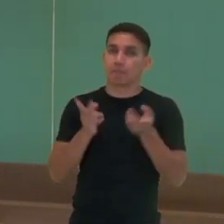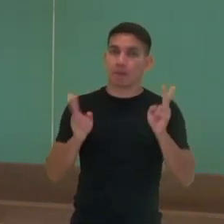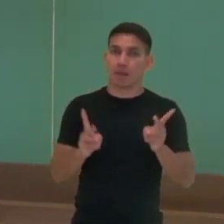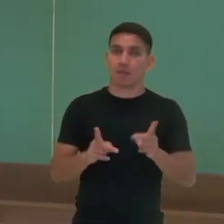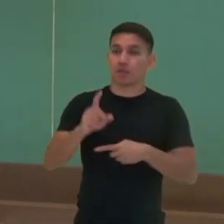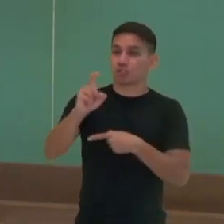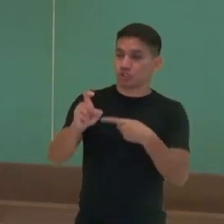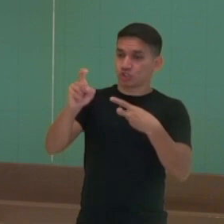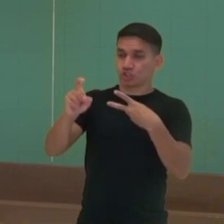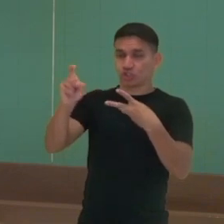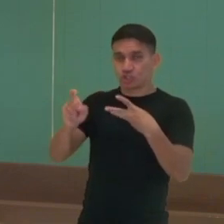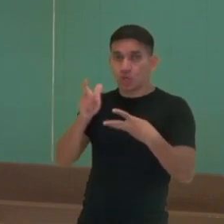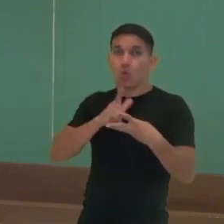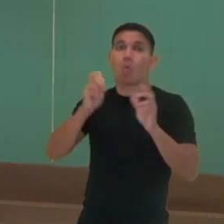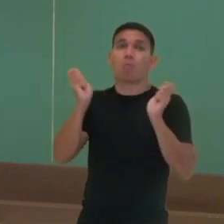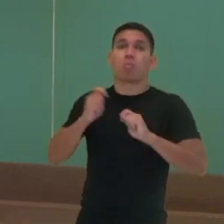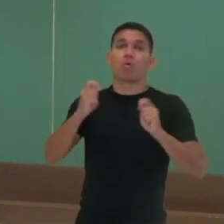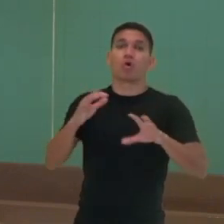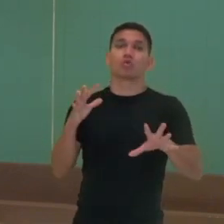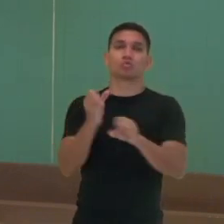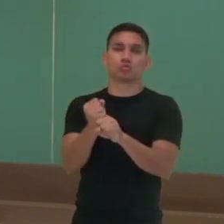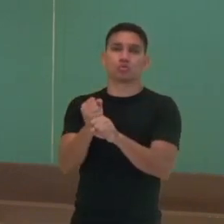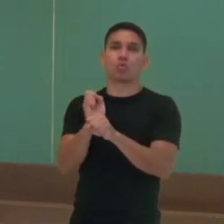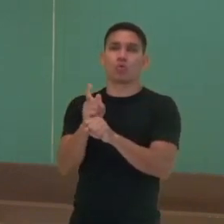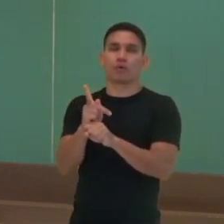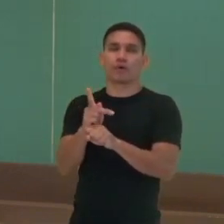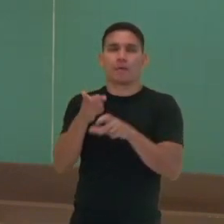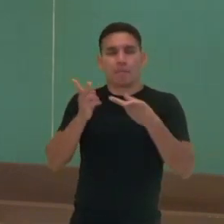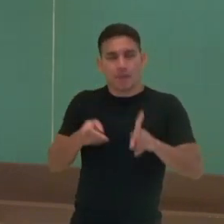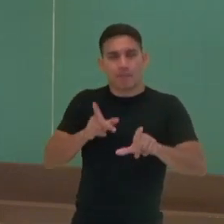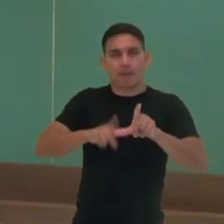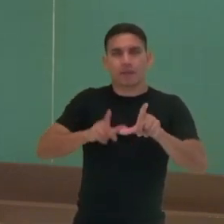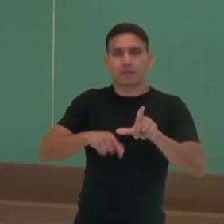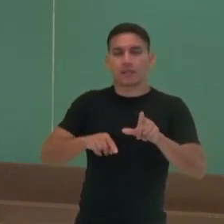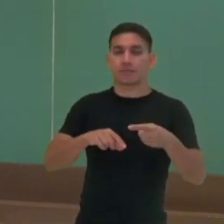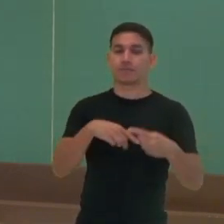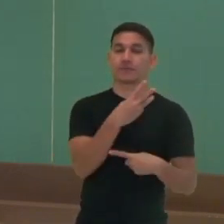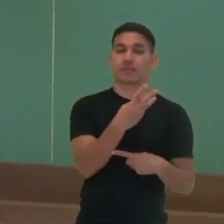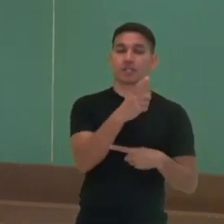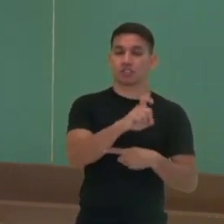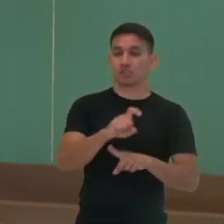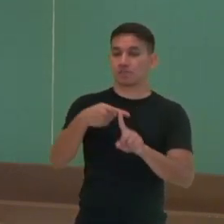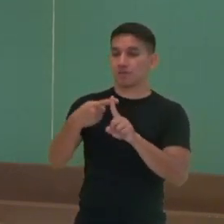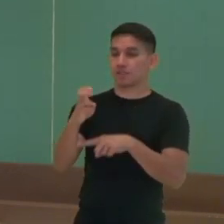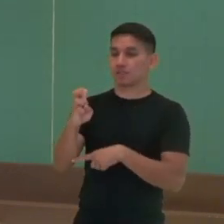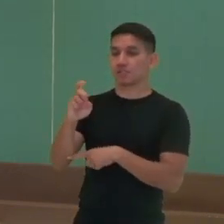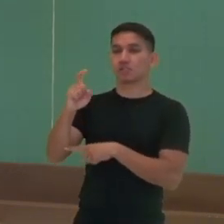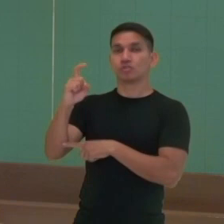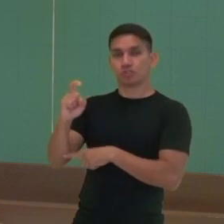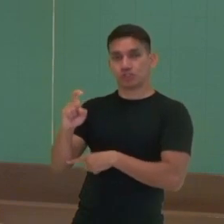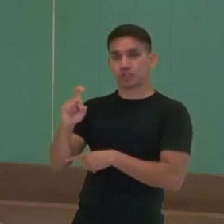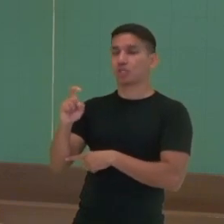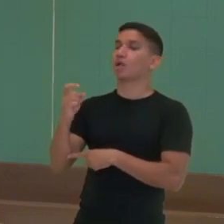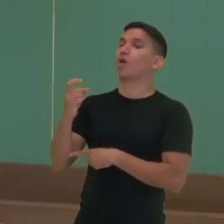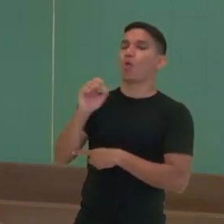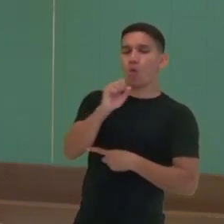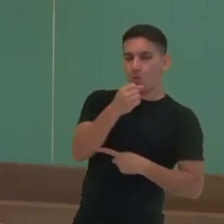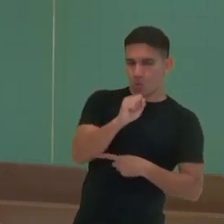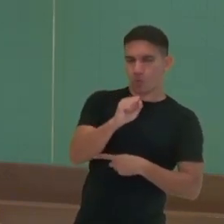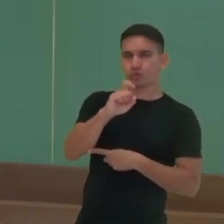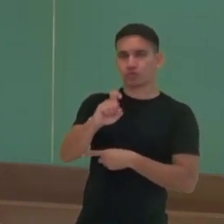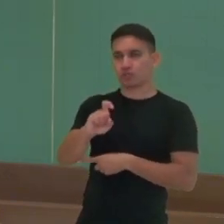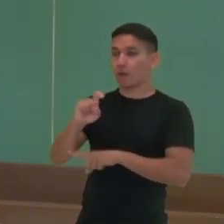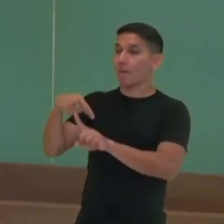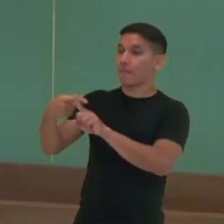eu posso somá-los, tá? Então, eu vou somar 3x mais 5x, 8x. 8x